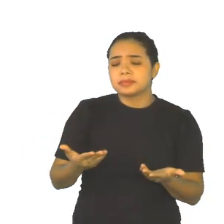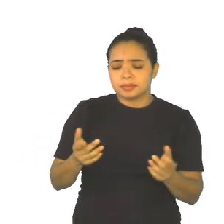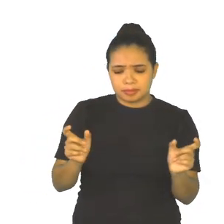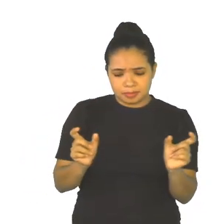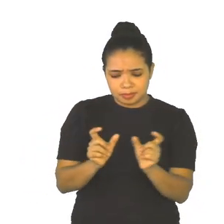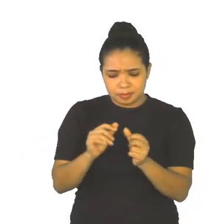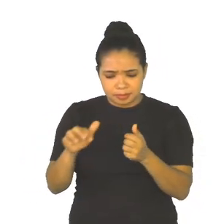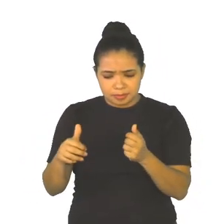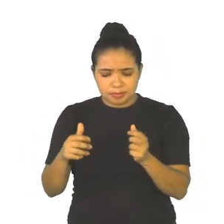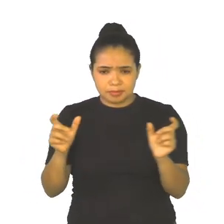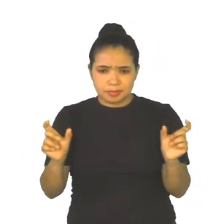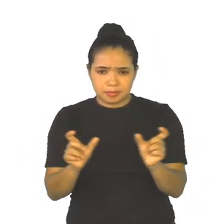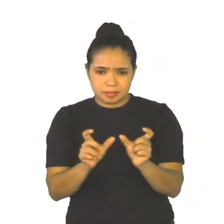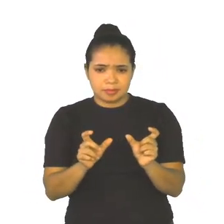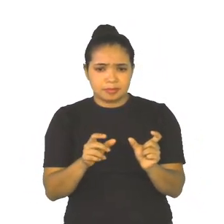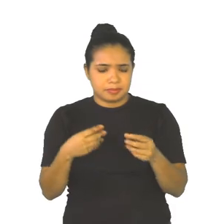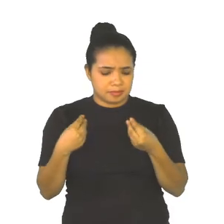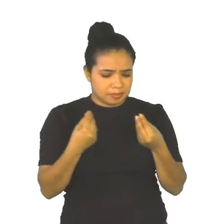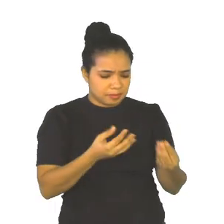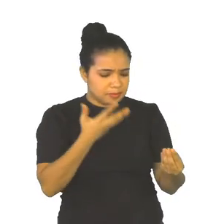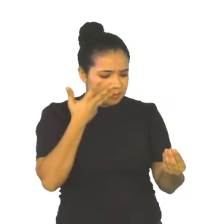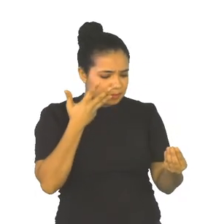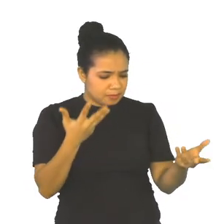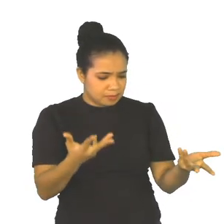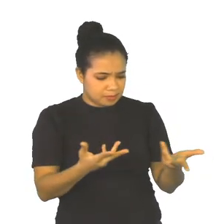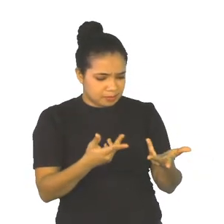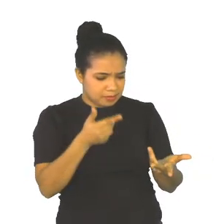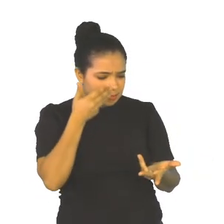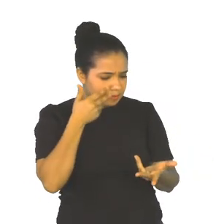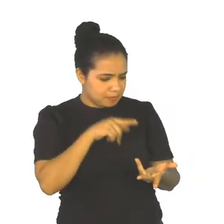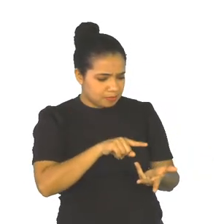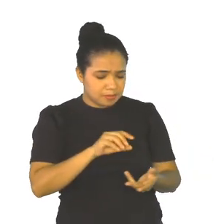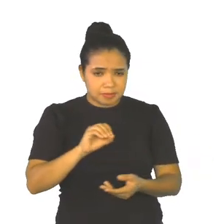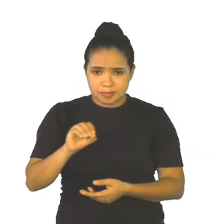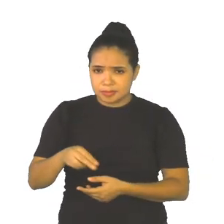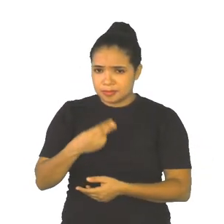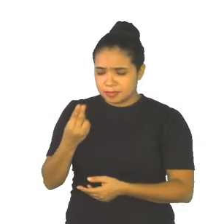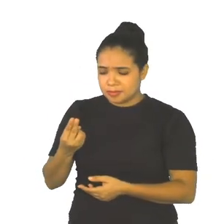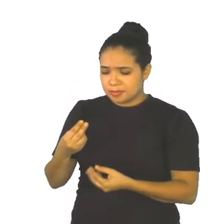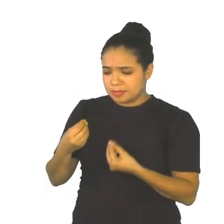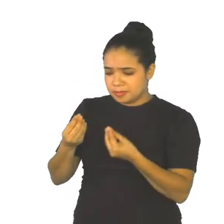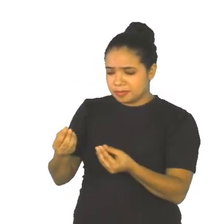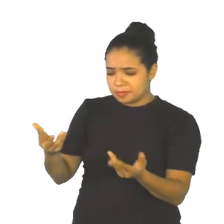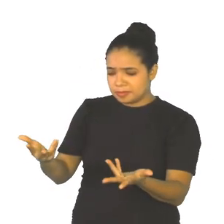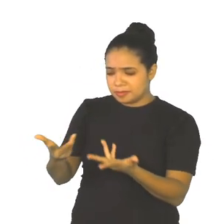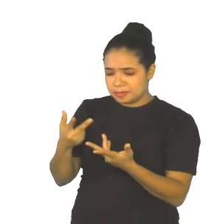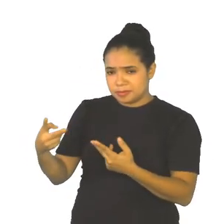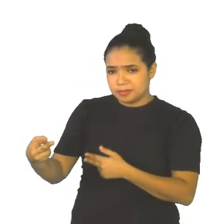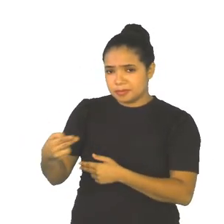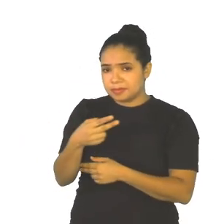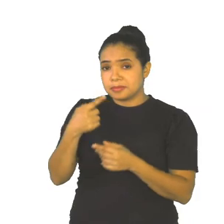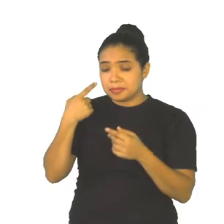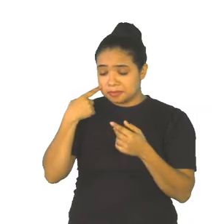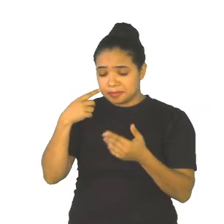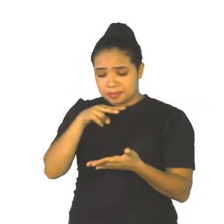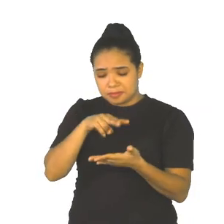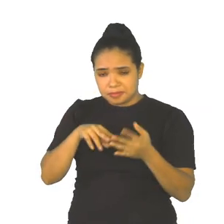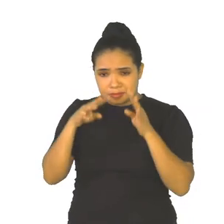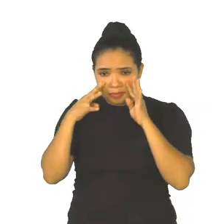para quem? Para a menina ou para a tesoura? Aí você vai ler com atenção e responder a número